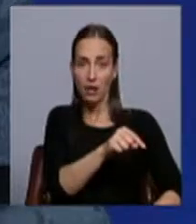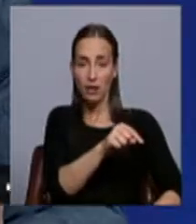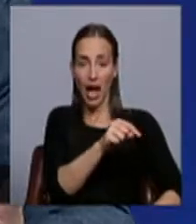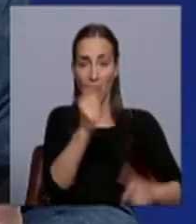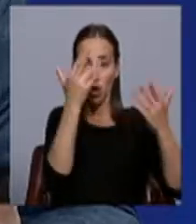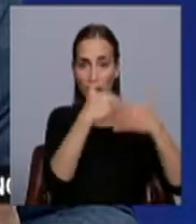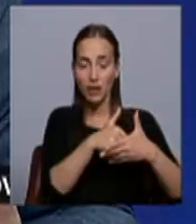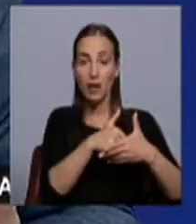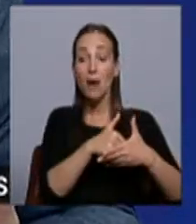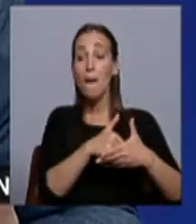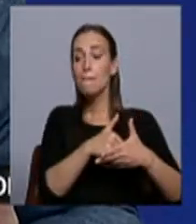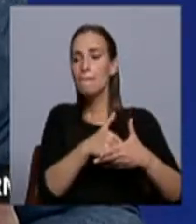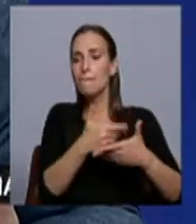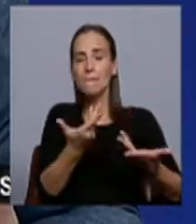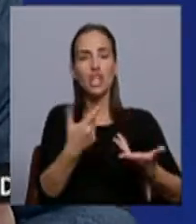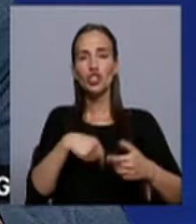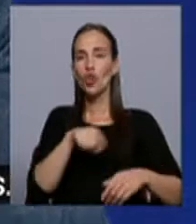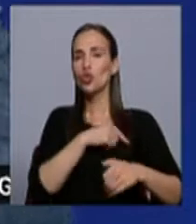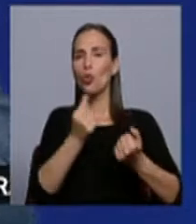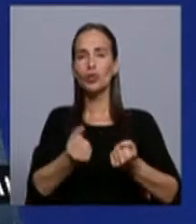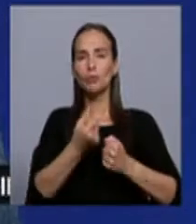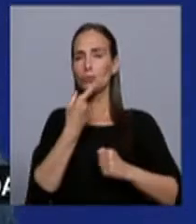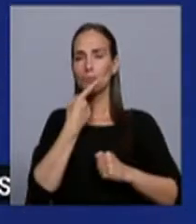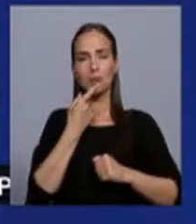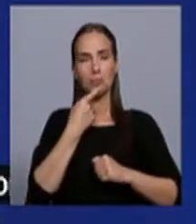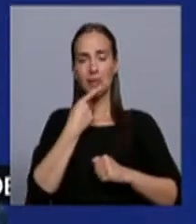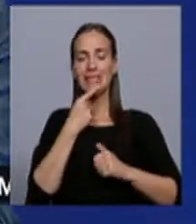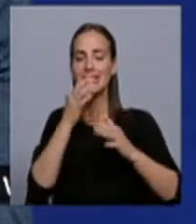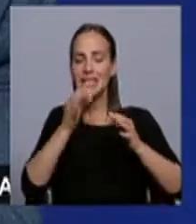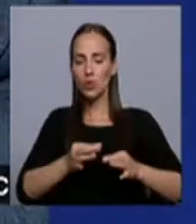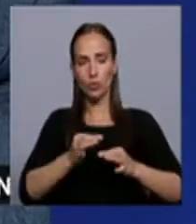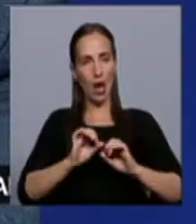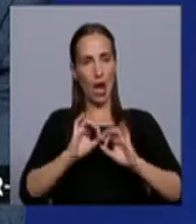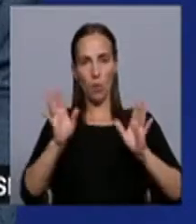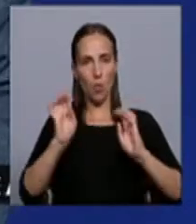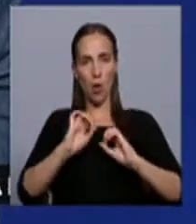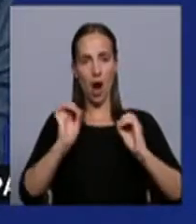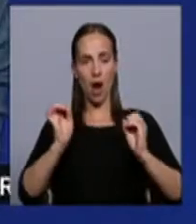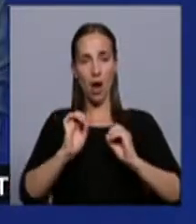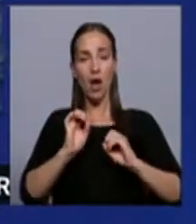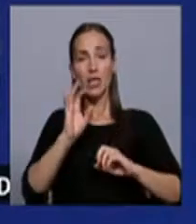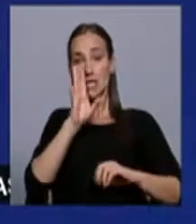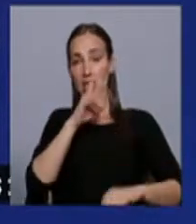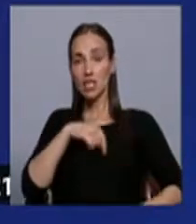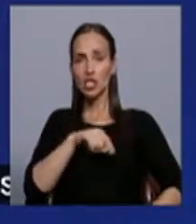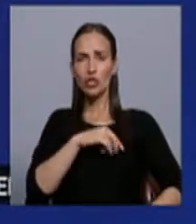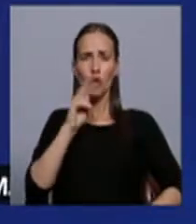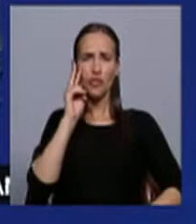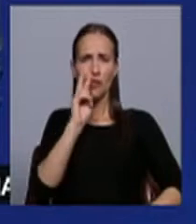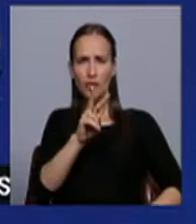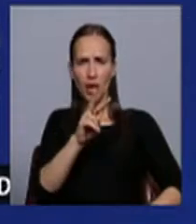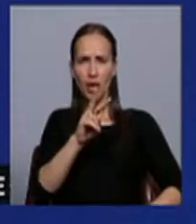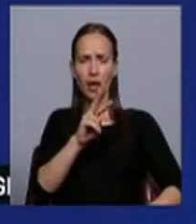metano é detectado pelo Curiosity, só que por um processo que nós não conseguimos